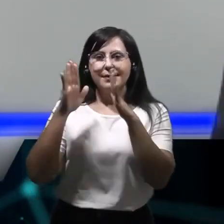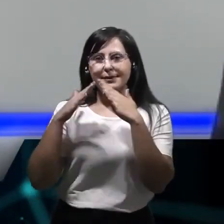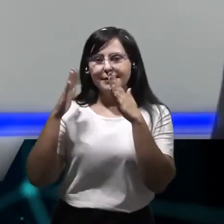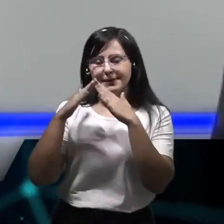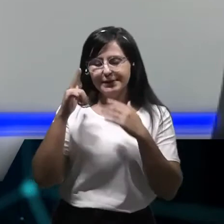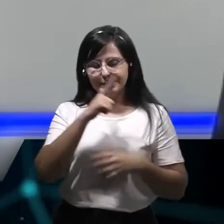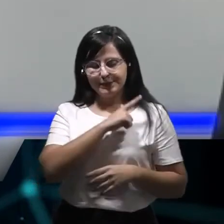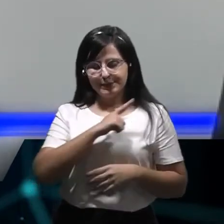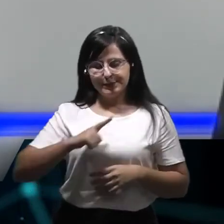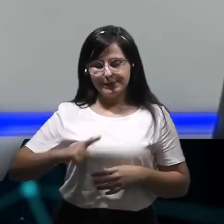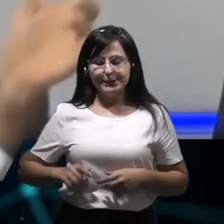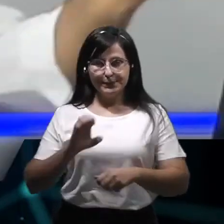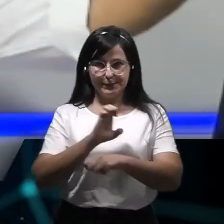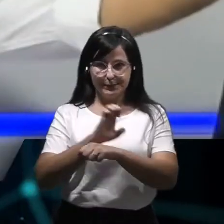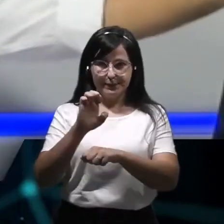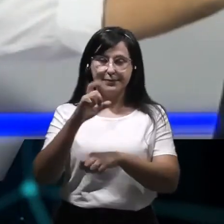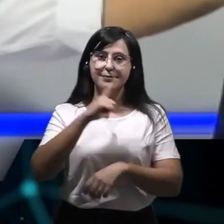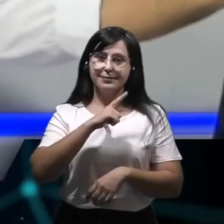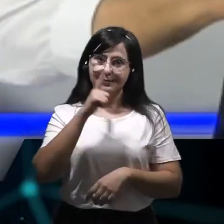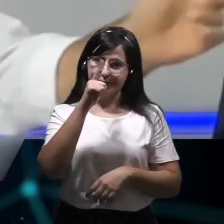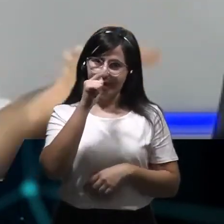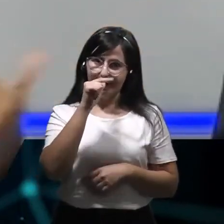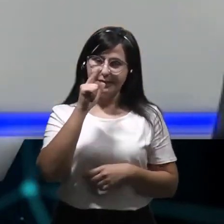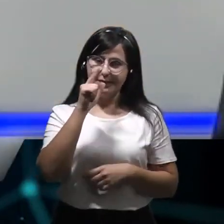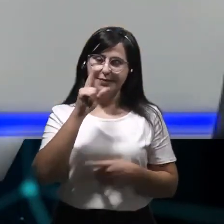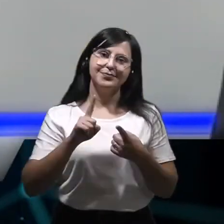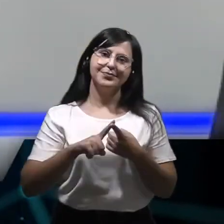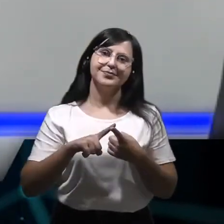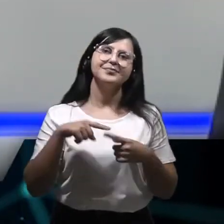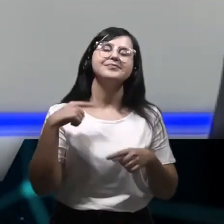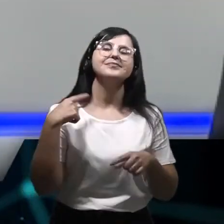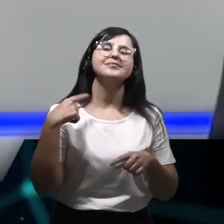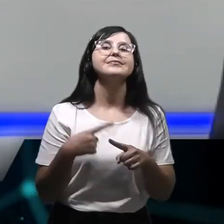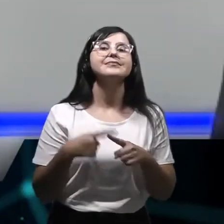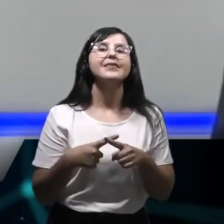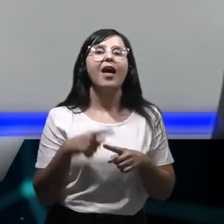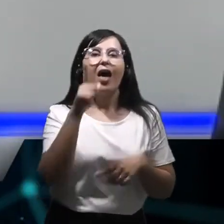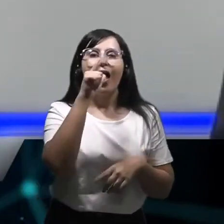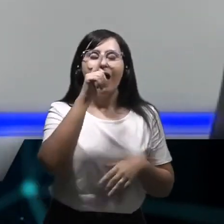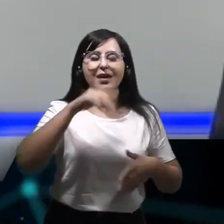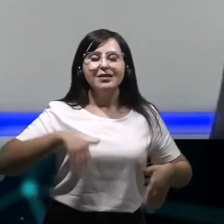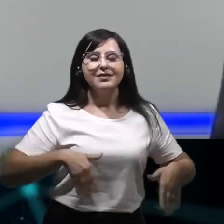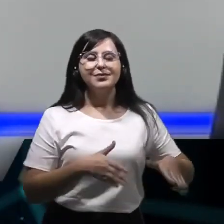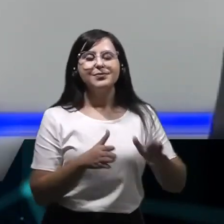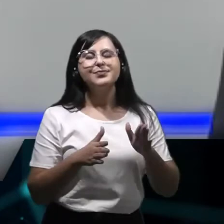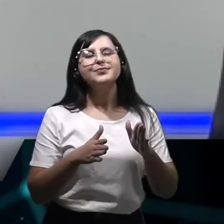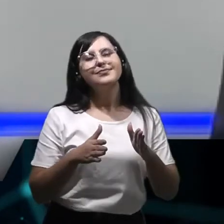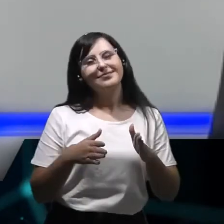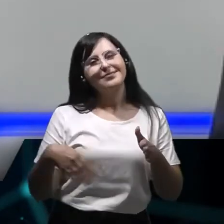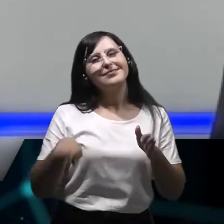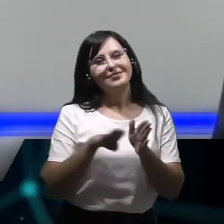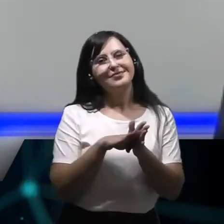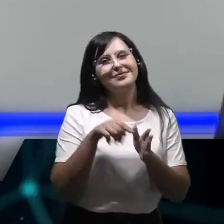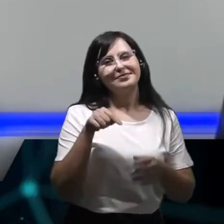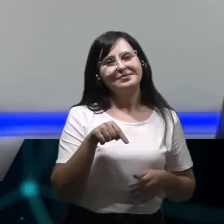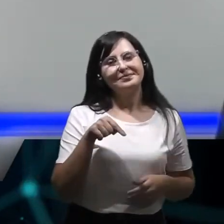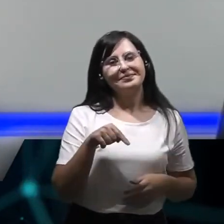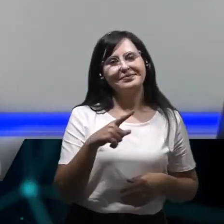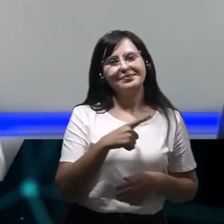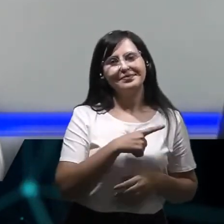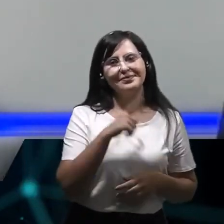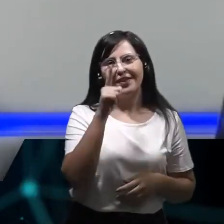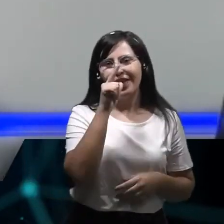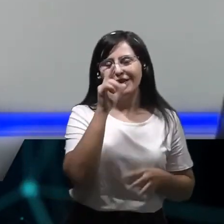logo, logo vai chegar. Por quê? A adutora do Alto Capibaribe está chegando aqui. Então é água do São Francisco que vai chegar. Então vai poder chegar água em